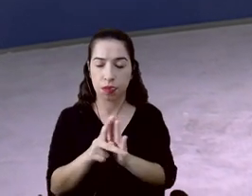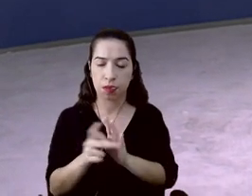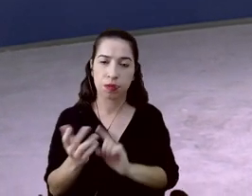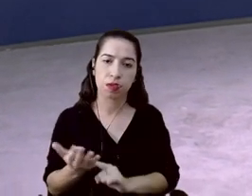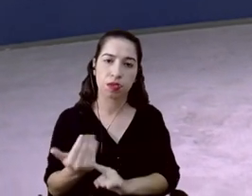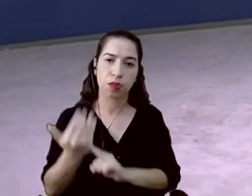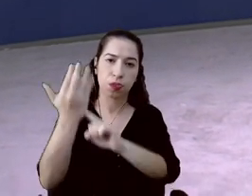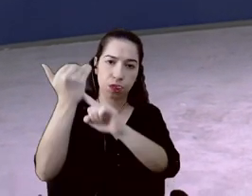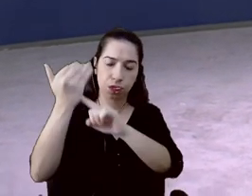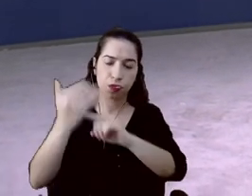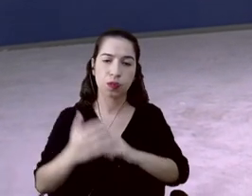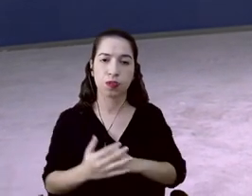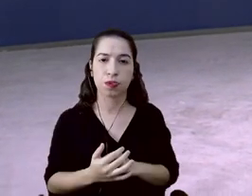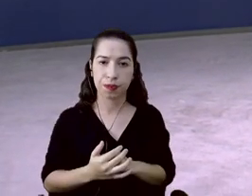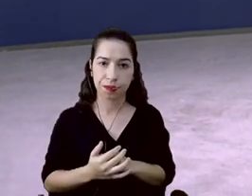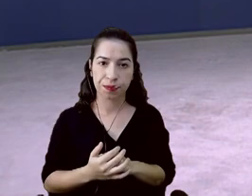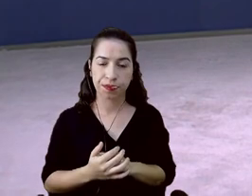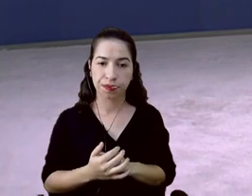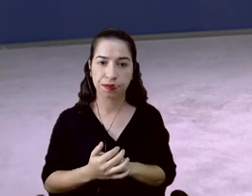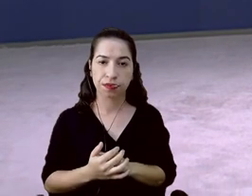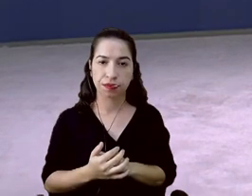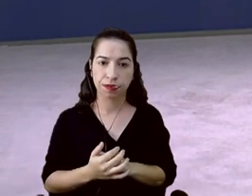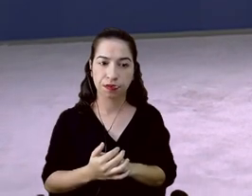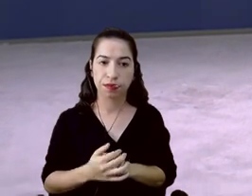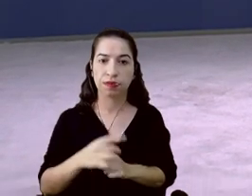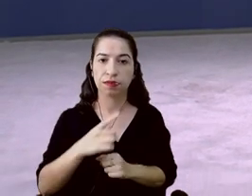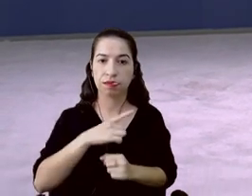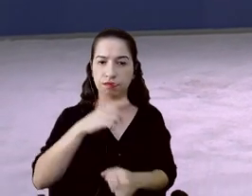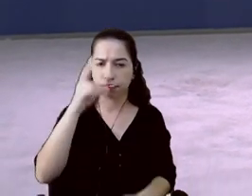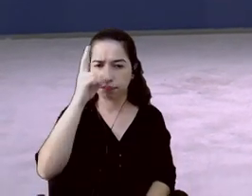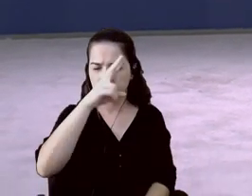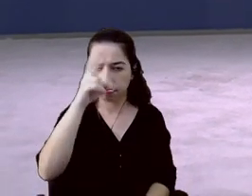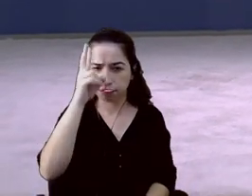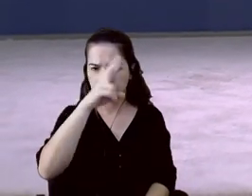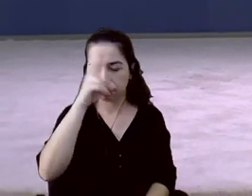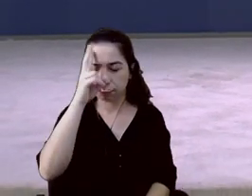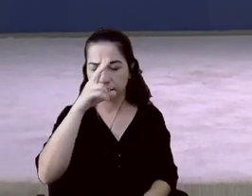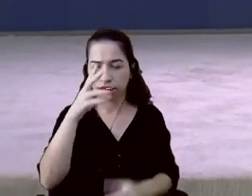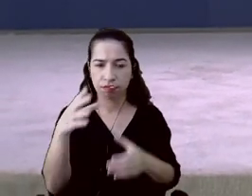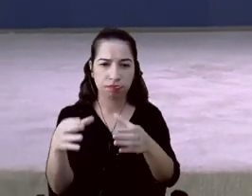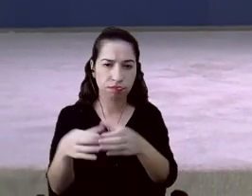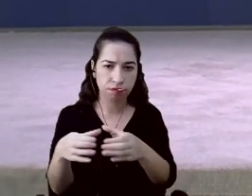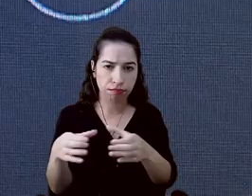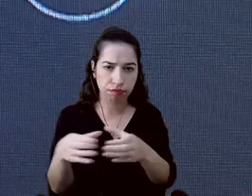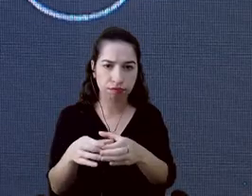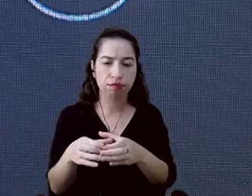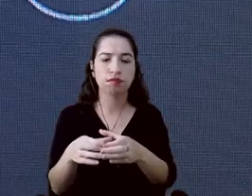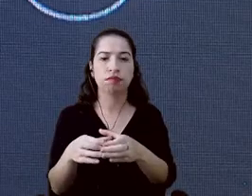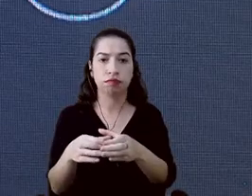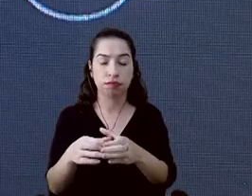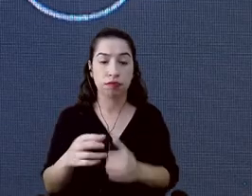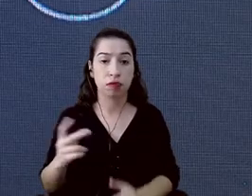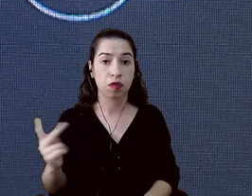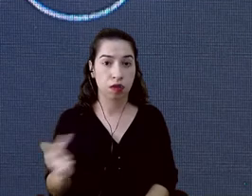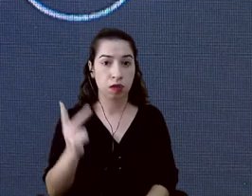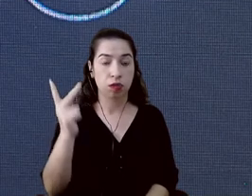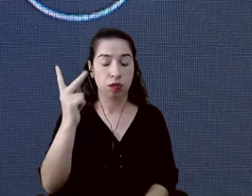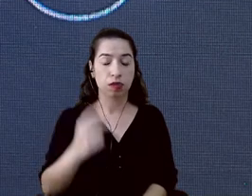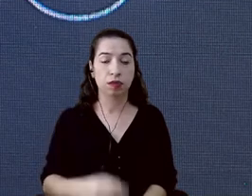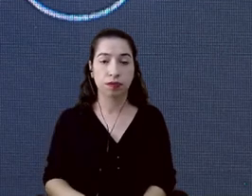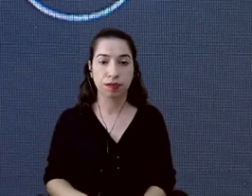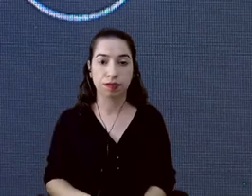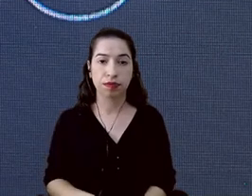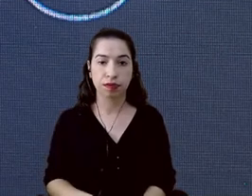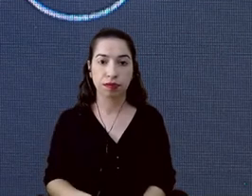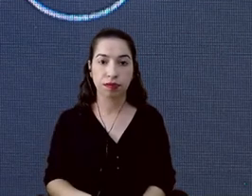é assim históricos time valoriza muito isso né não